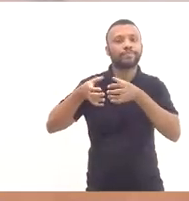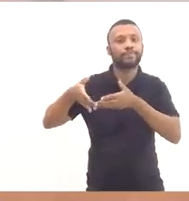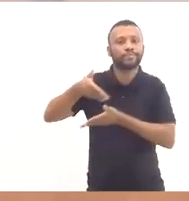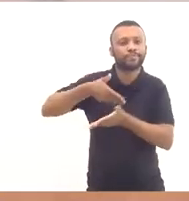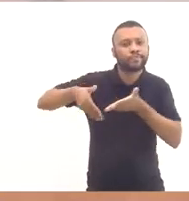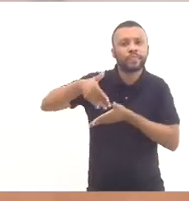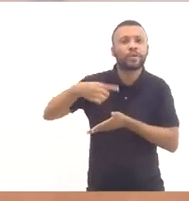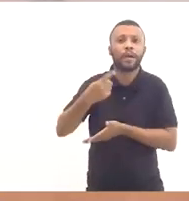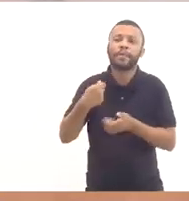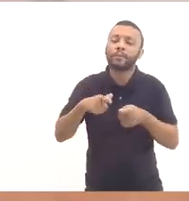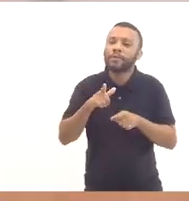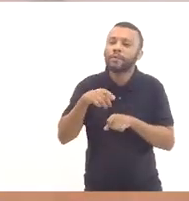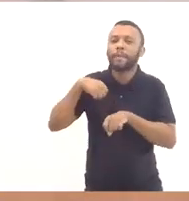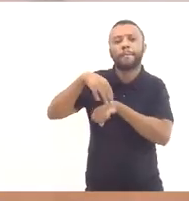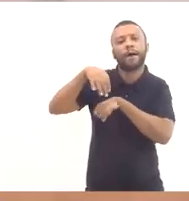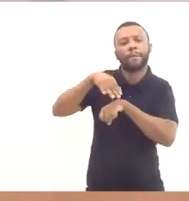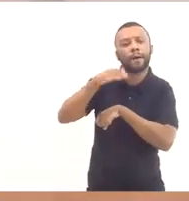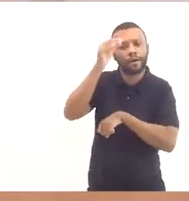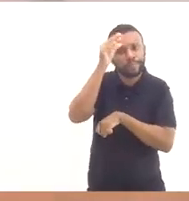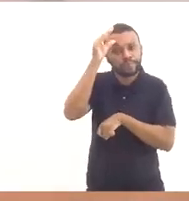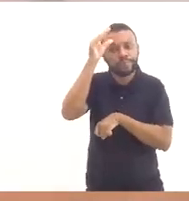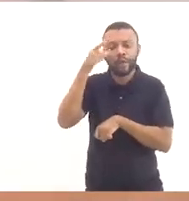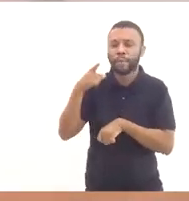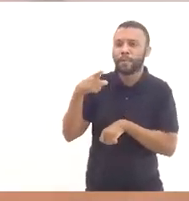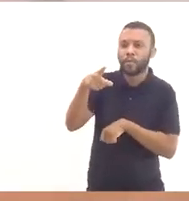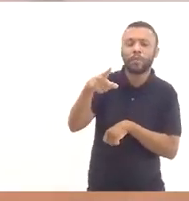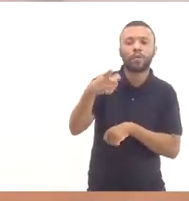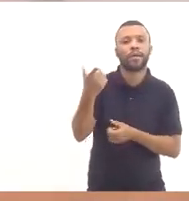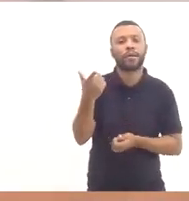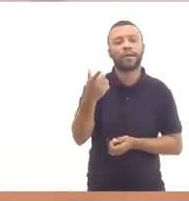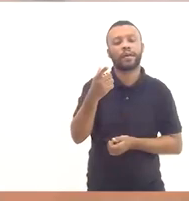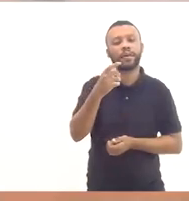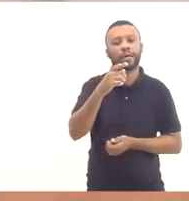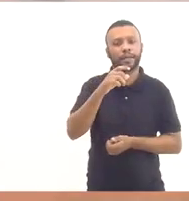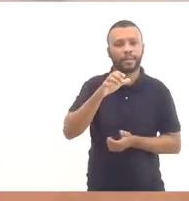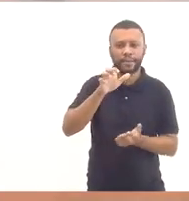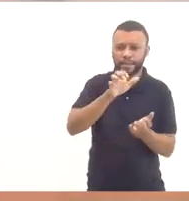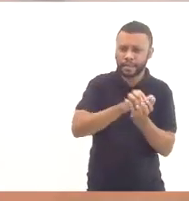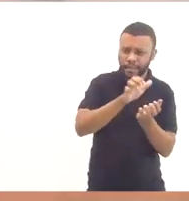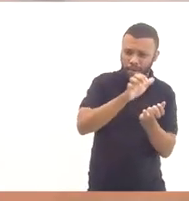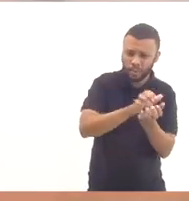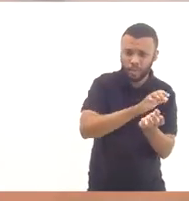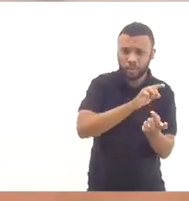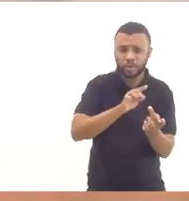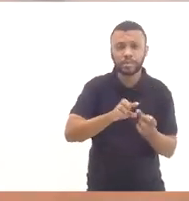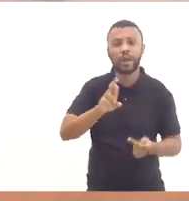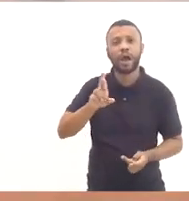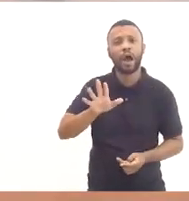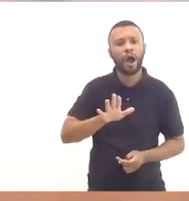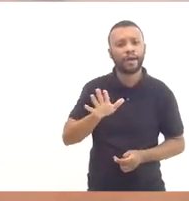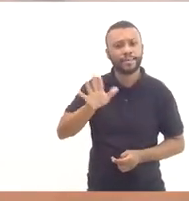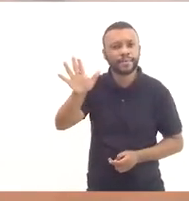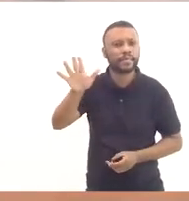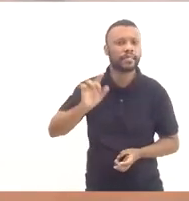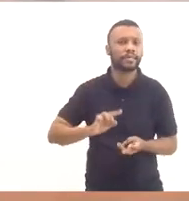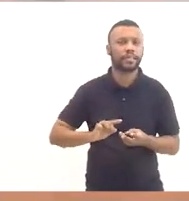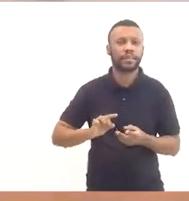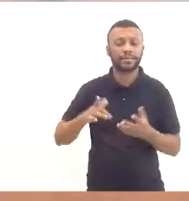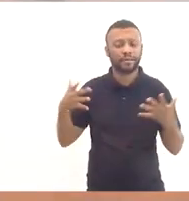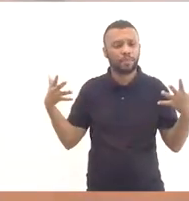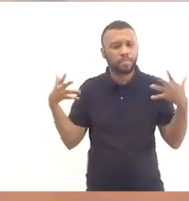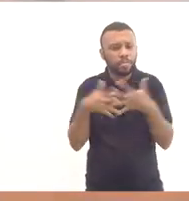precisa levar esse conhecimento a Santa Cruz a Urucânia A rocinha porque mais